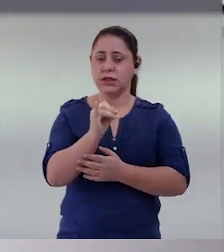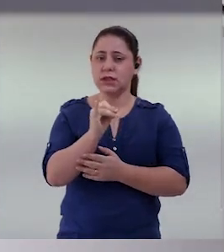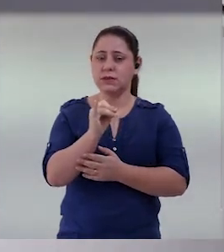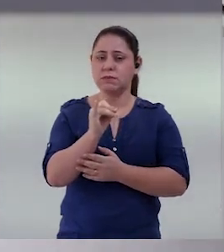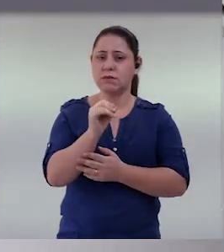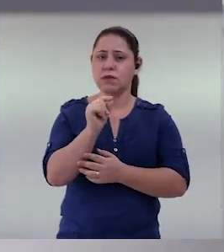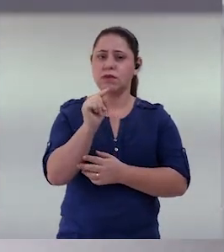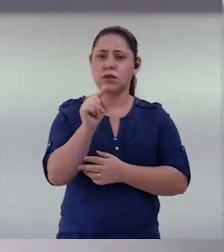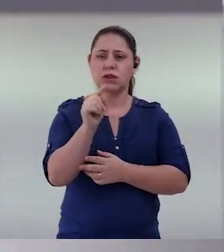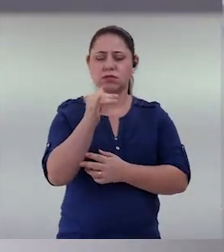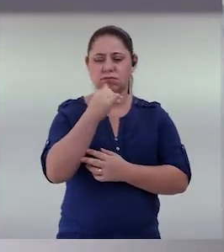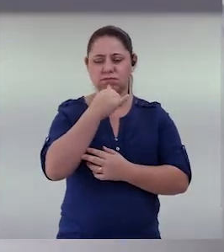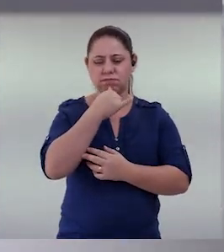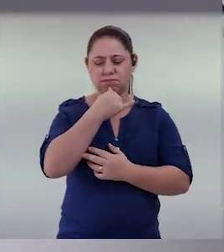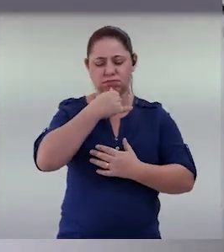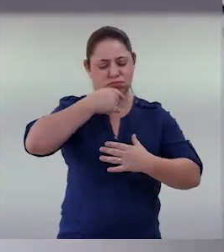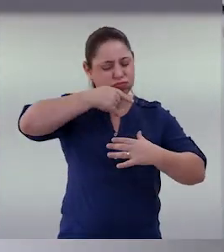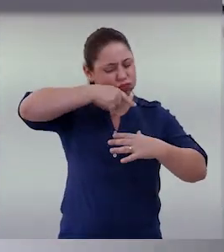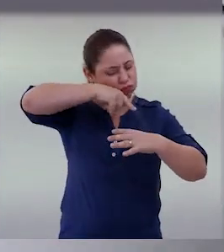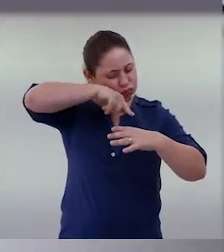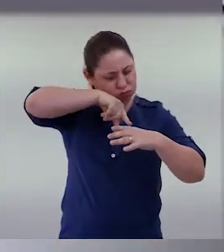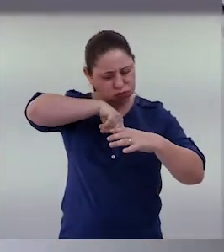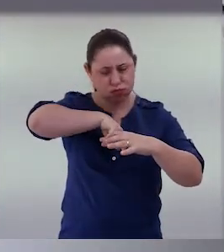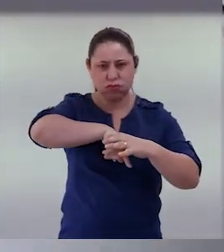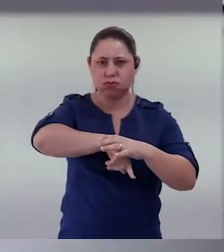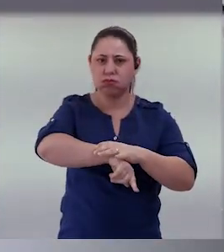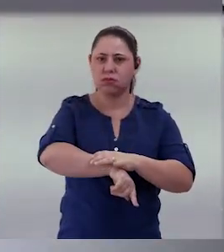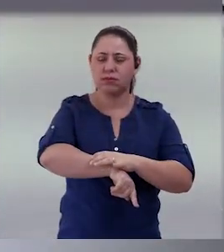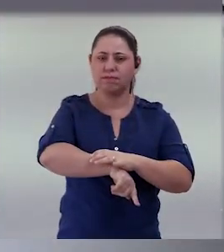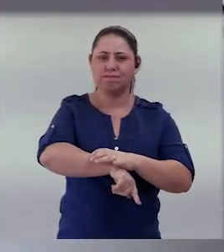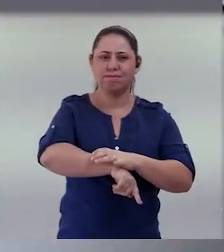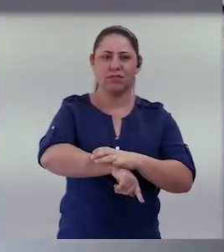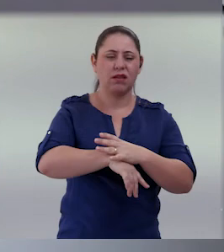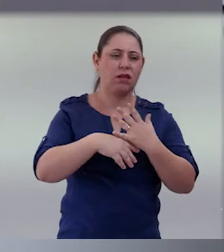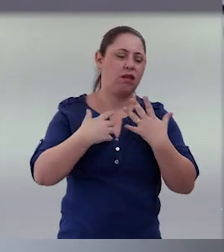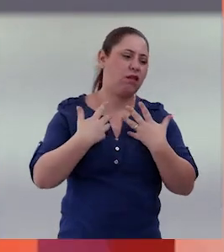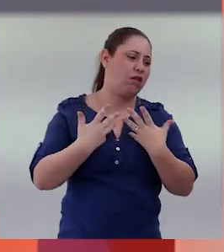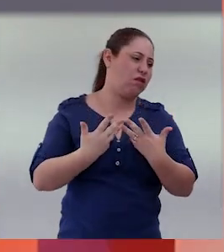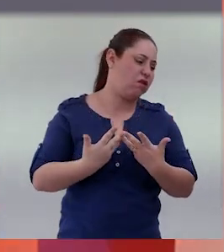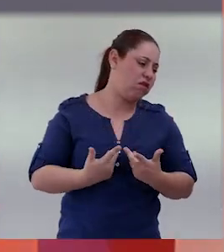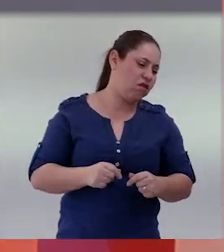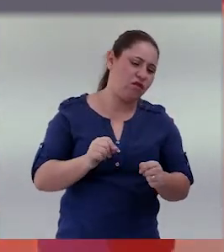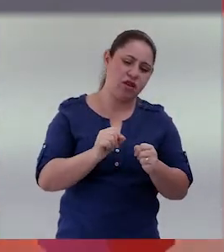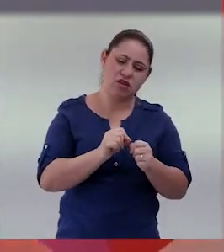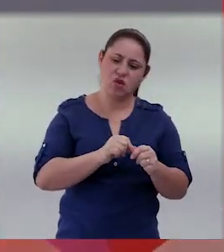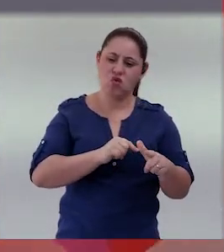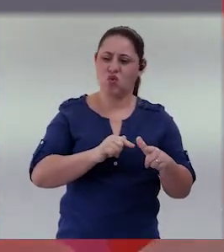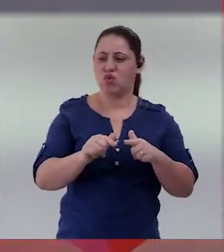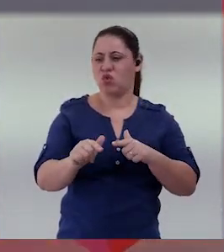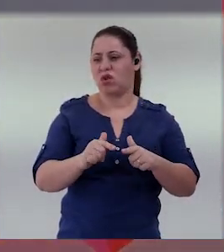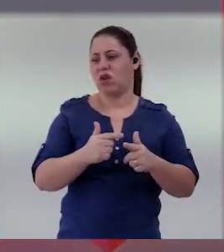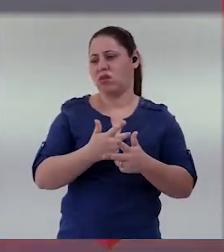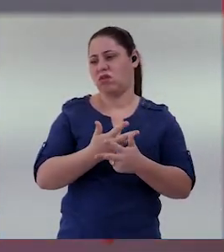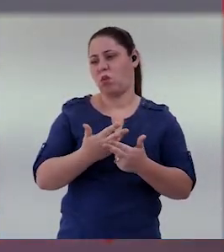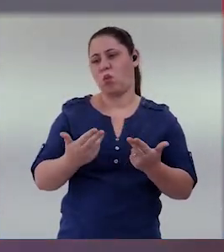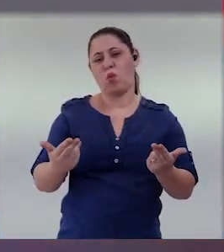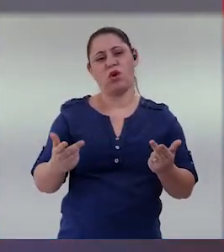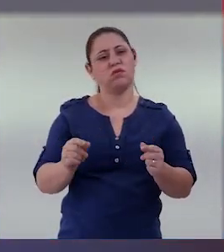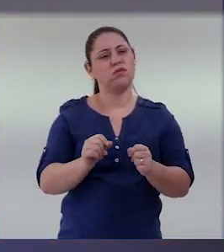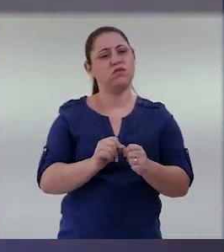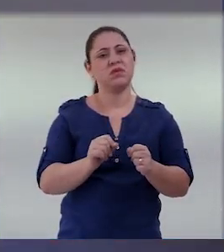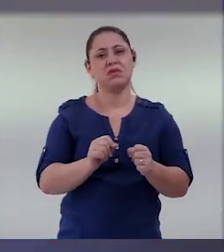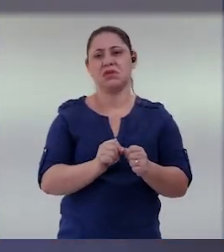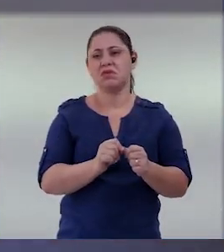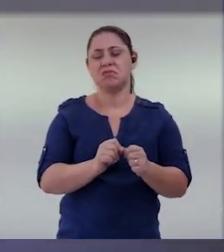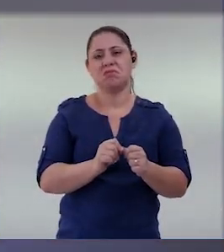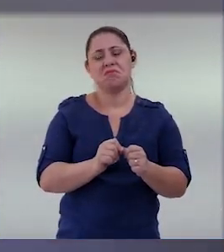né? Se você está com tristeza profunda, com desânimo para realizar atividades